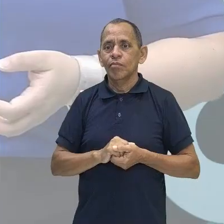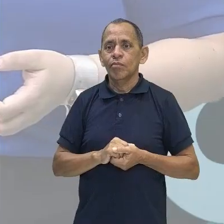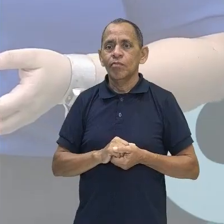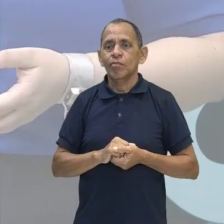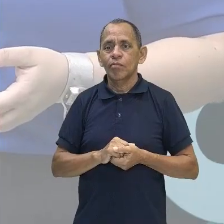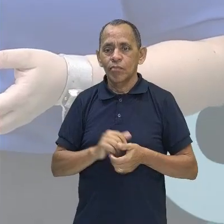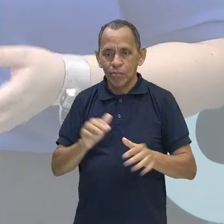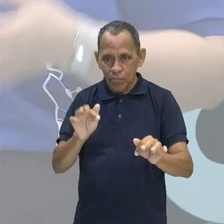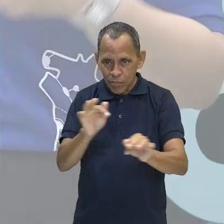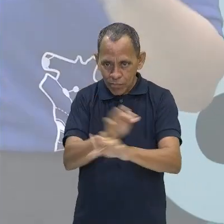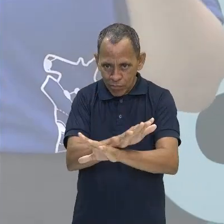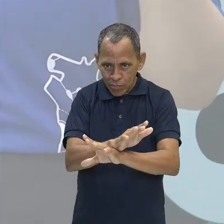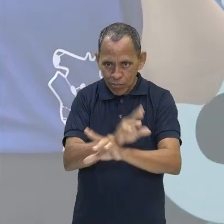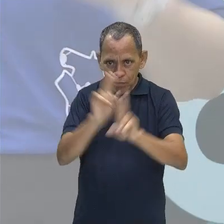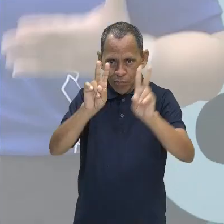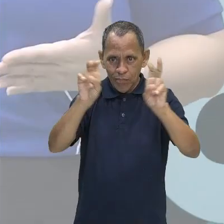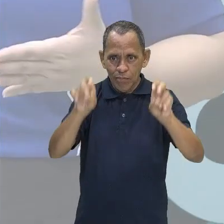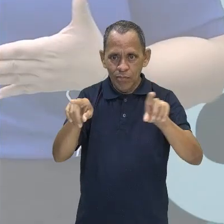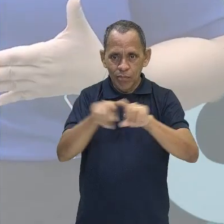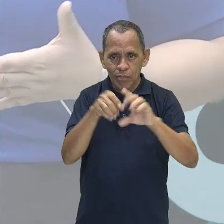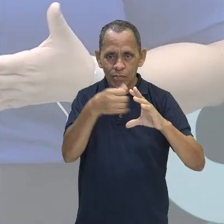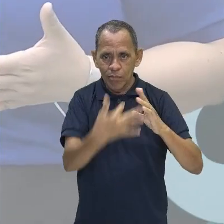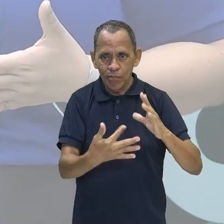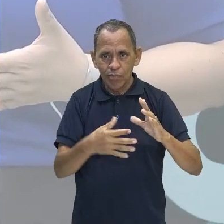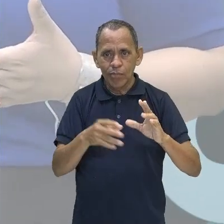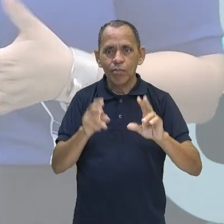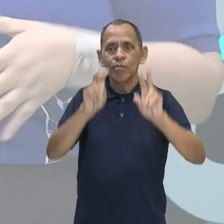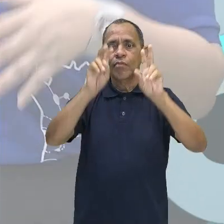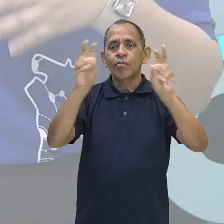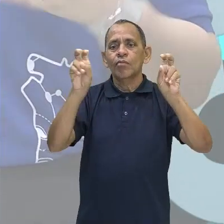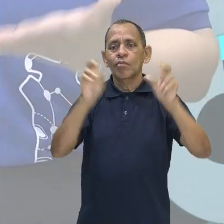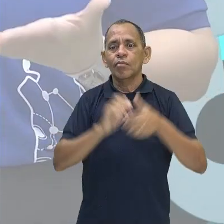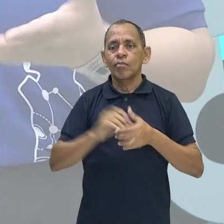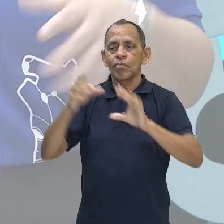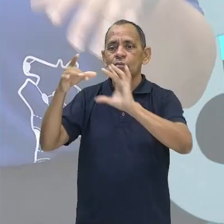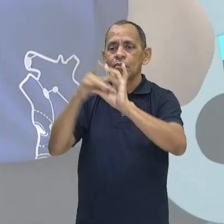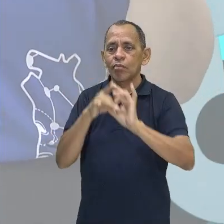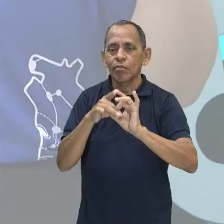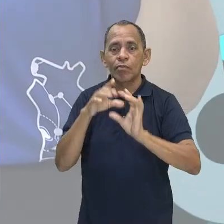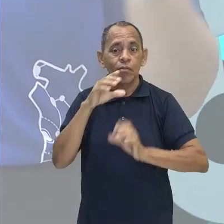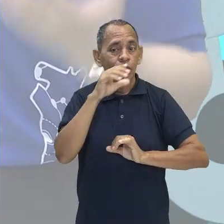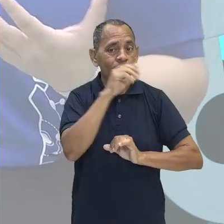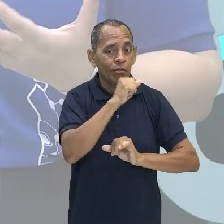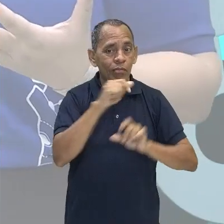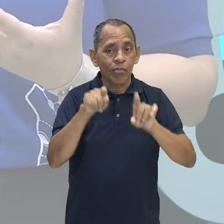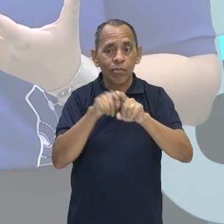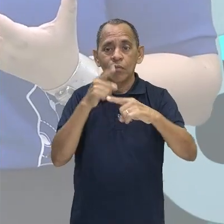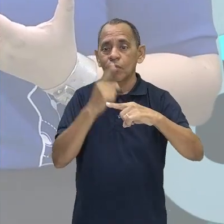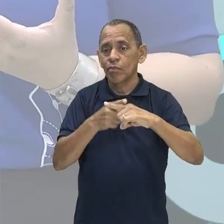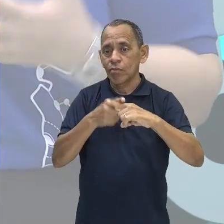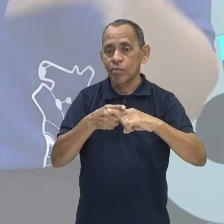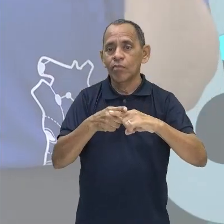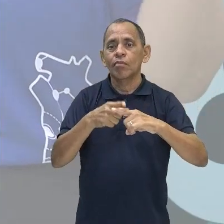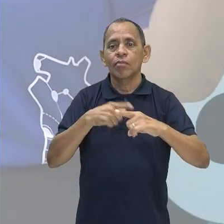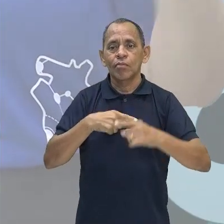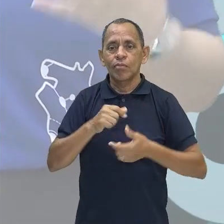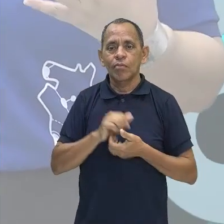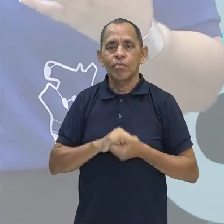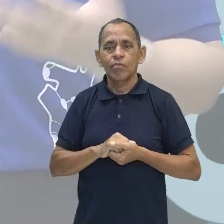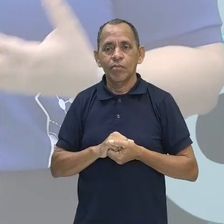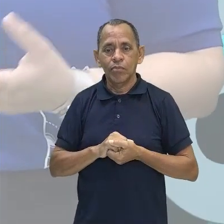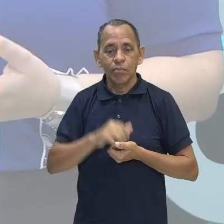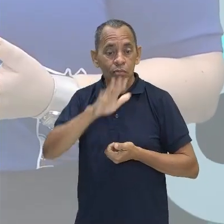encerrar essa questão das características, a questão da contextualização, que é rápida, porque ela vem por meio do cenário,